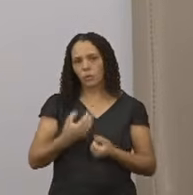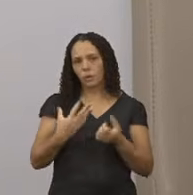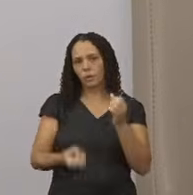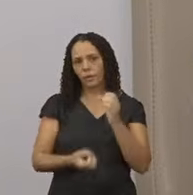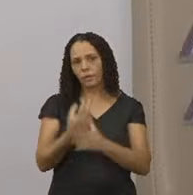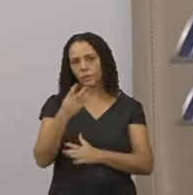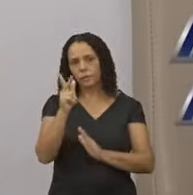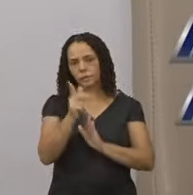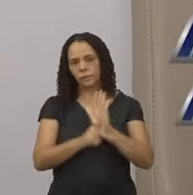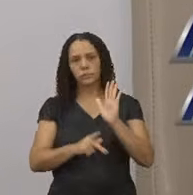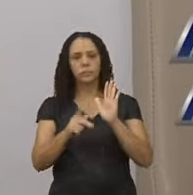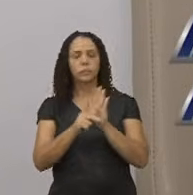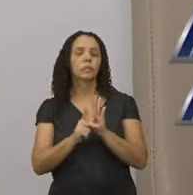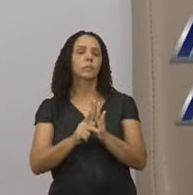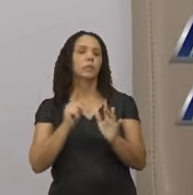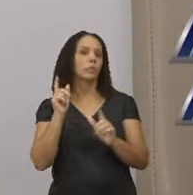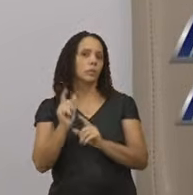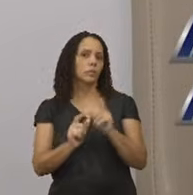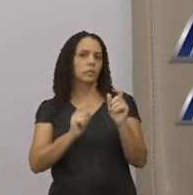esse projeto